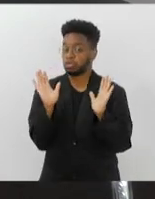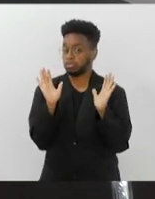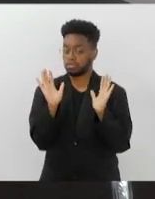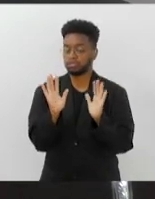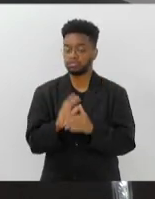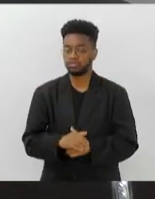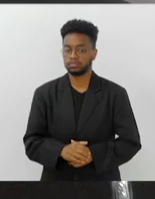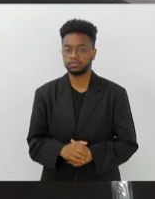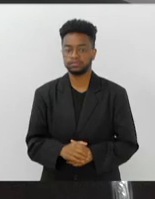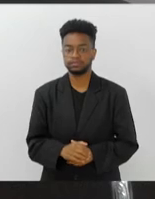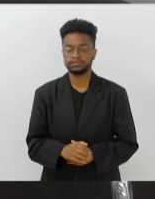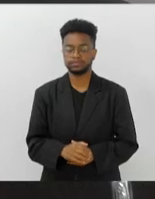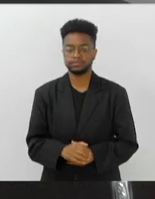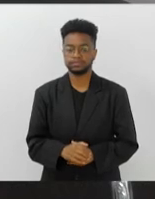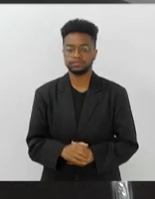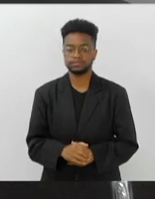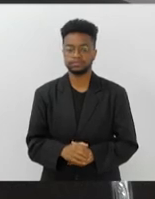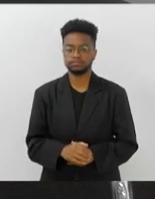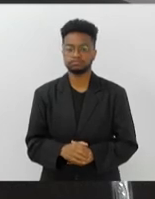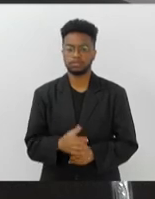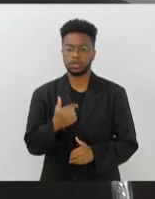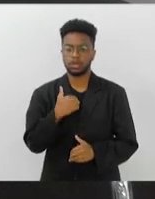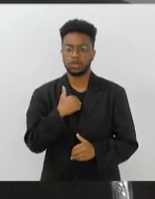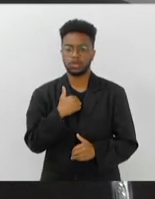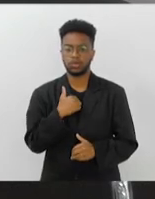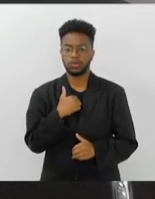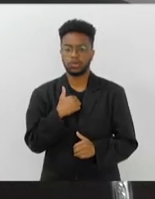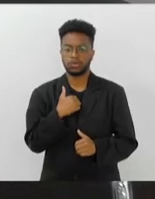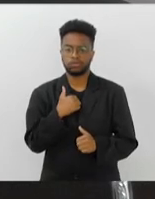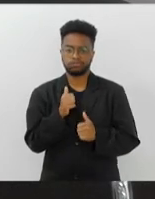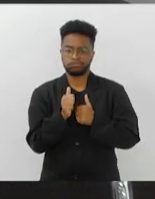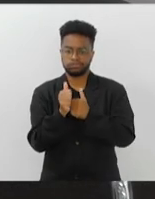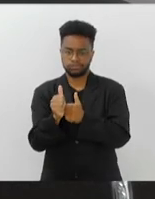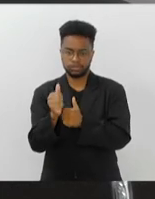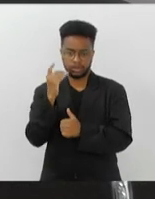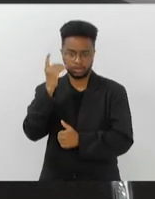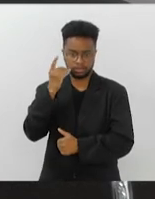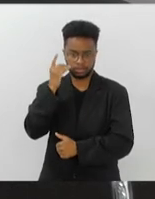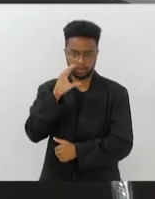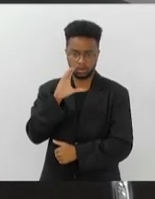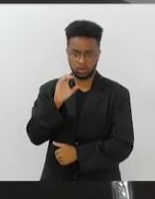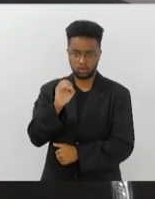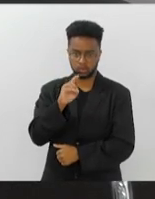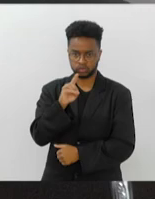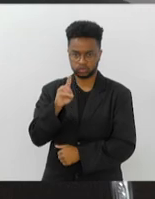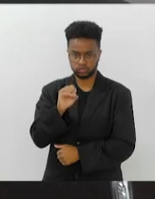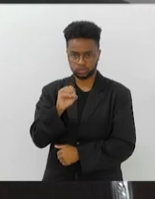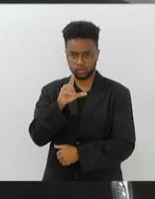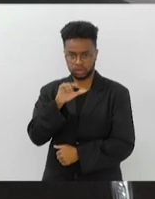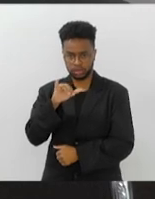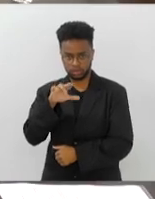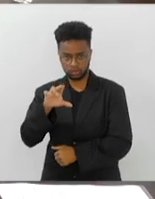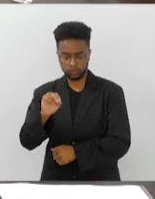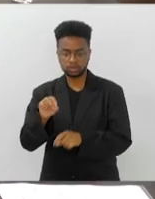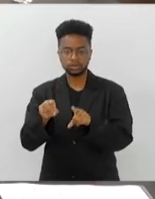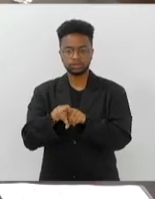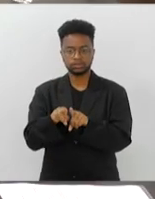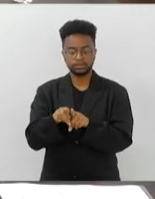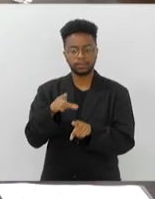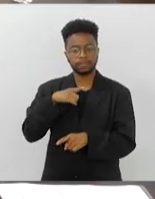linha, do deputado Vinícius Cozzolino, mas e também com